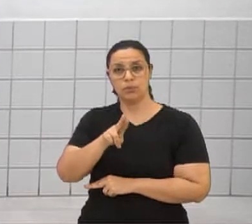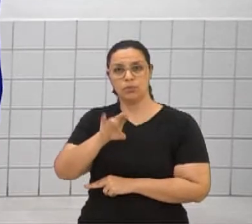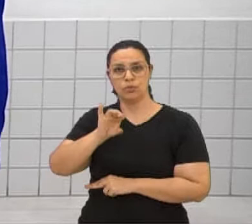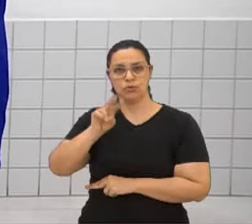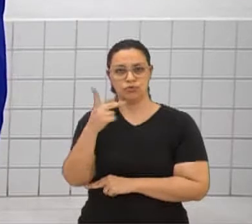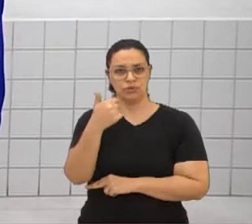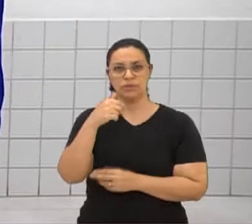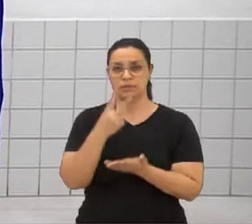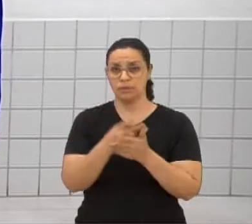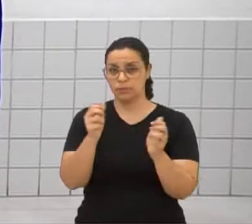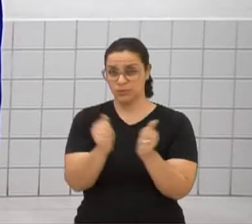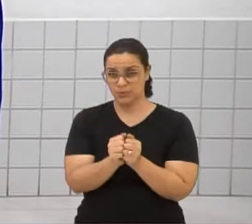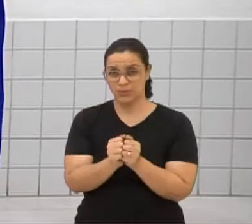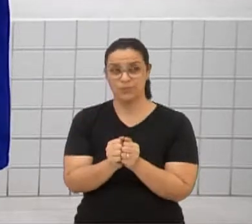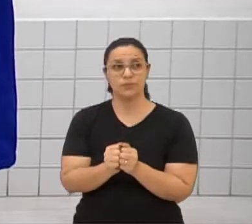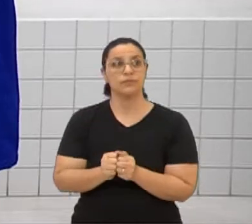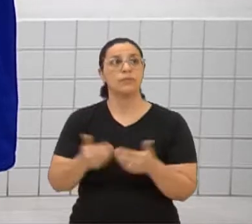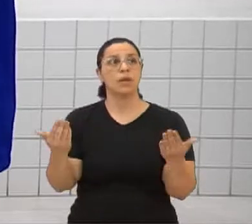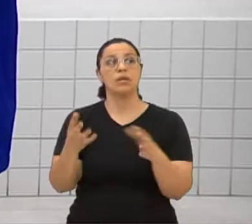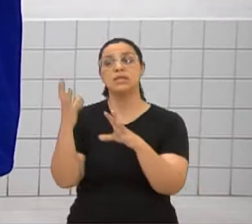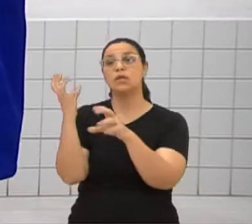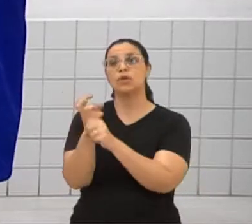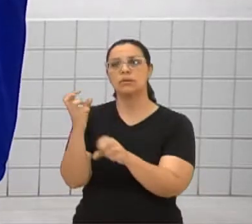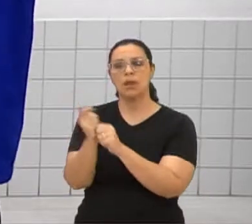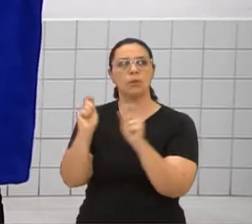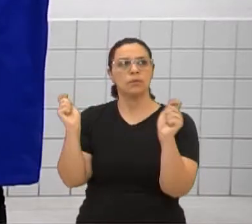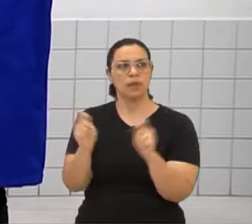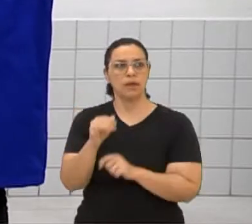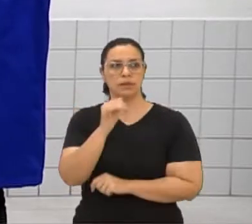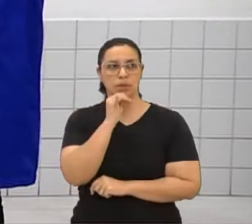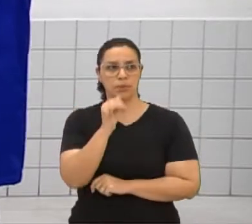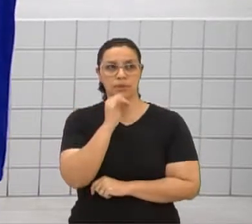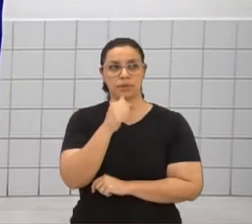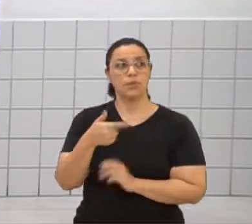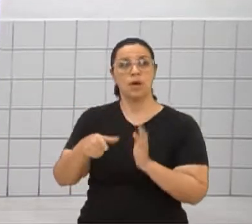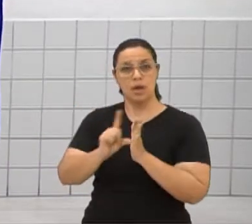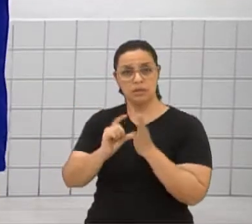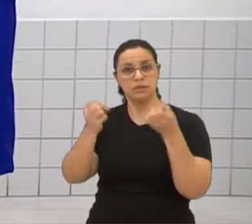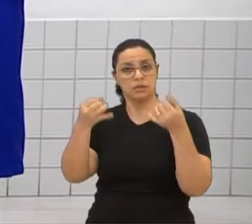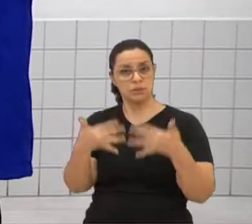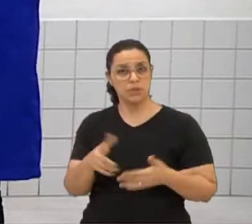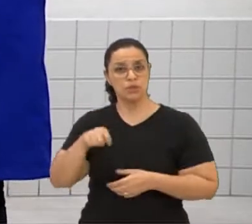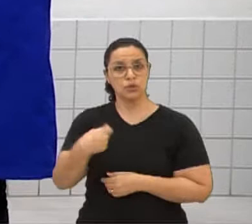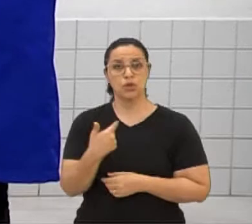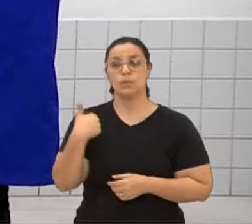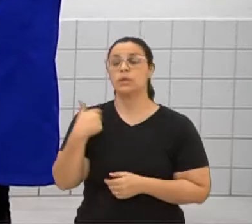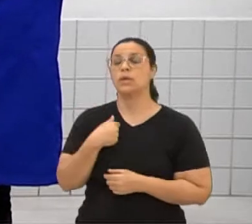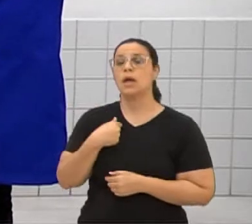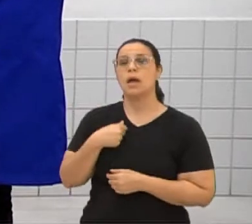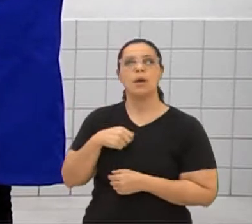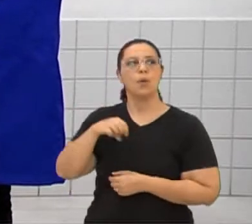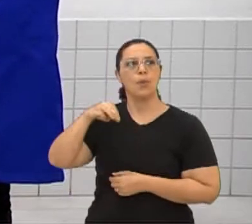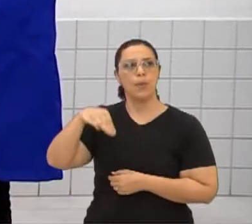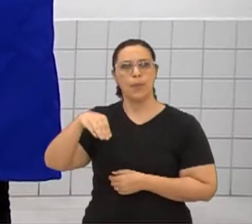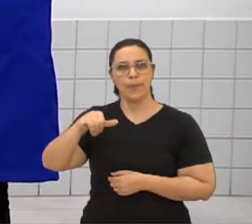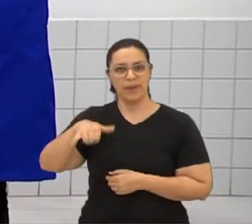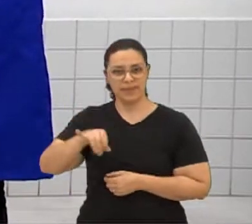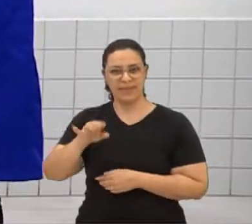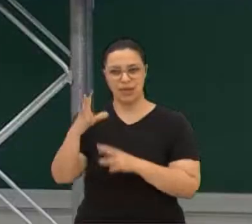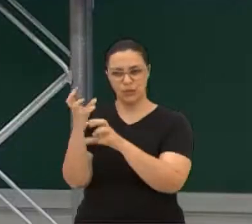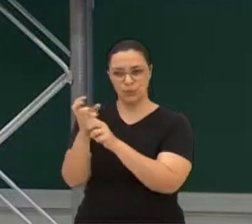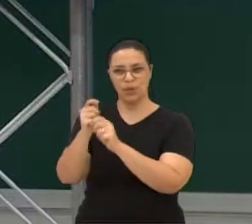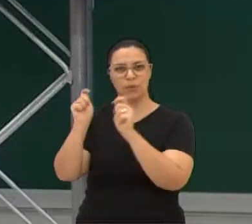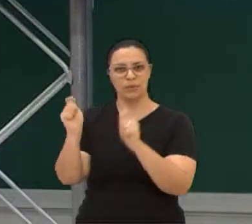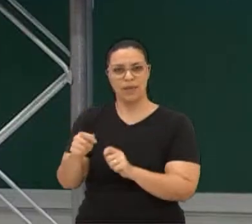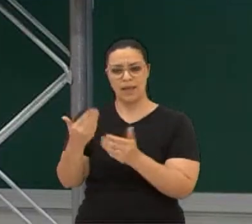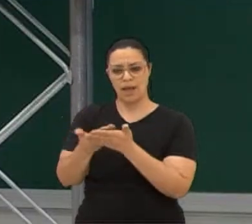você por o nosso na frente Se isso for contável Tite o que a gente tem antes de você falar sobre contável né lembra